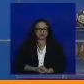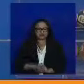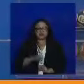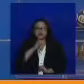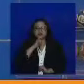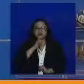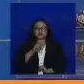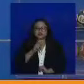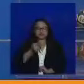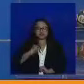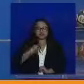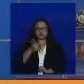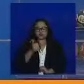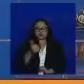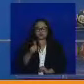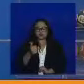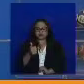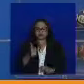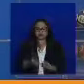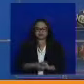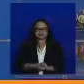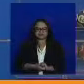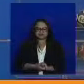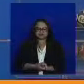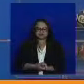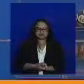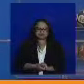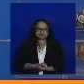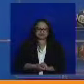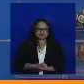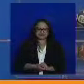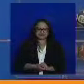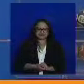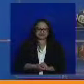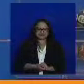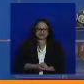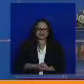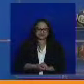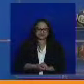Bola vermelha, número 11. Vermelha, 11.